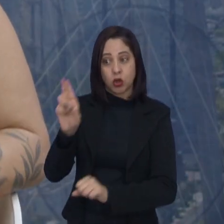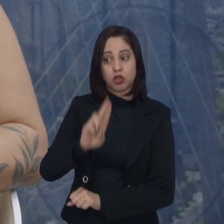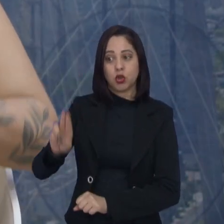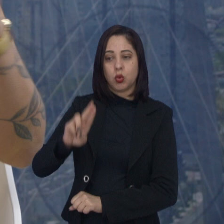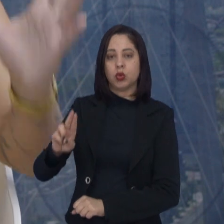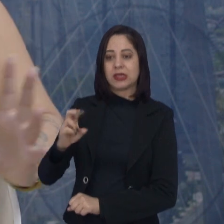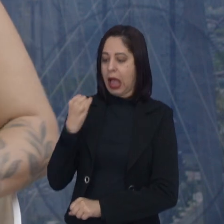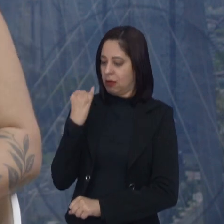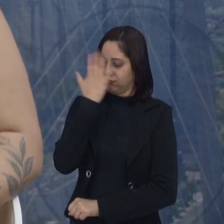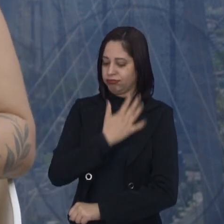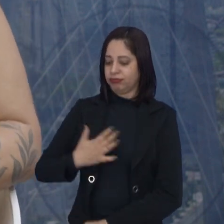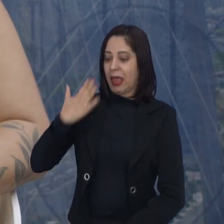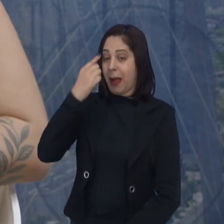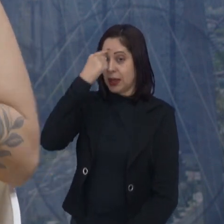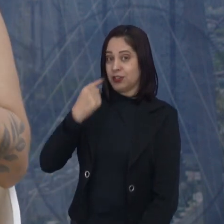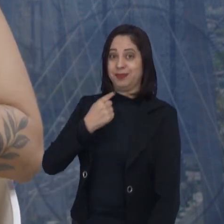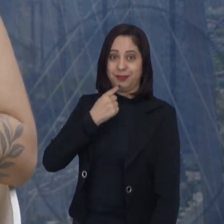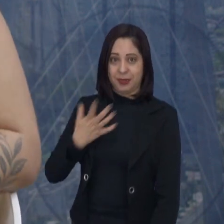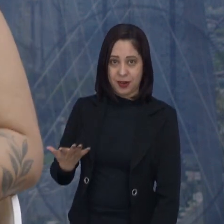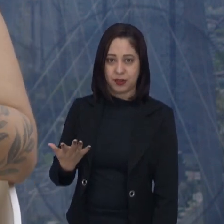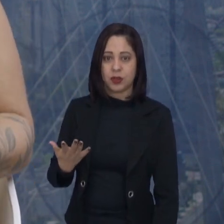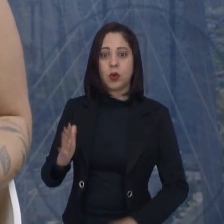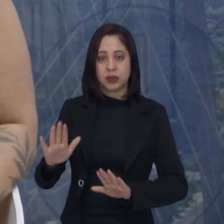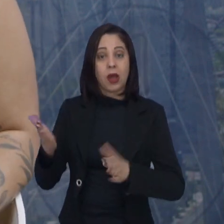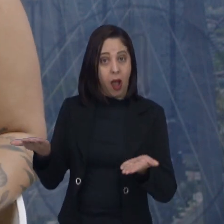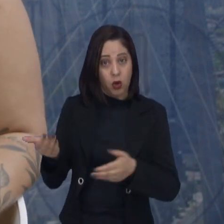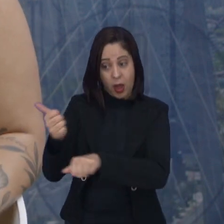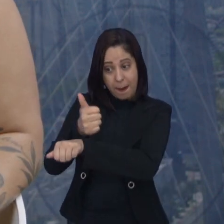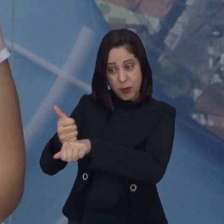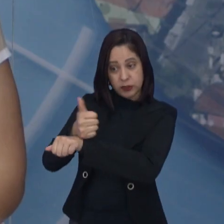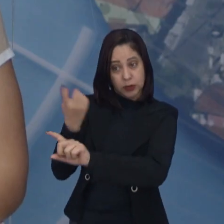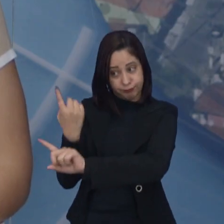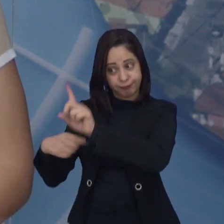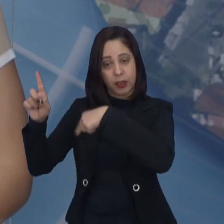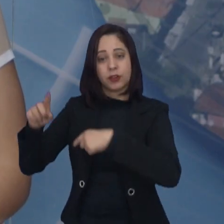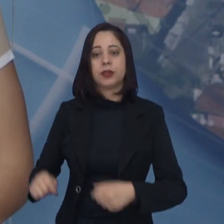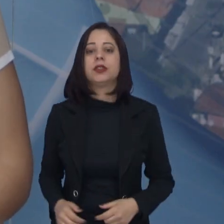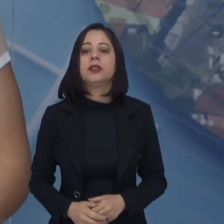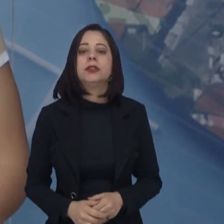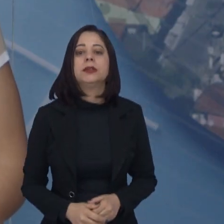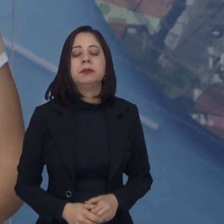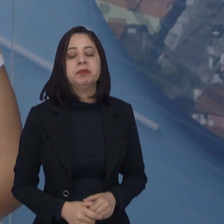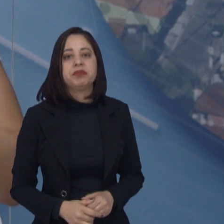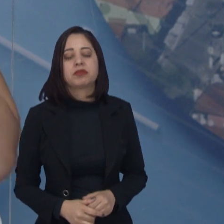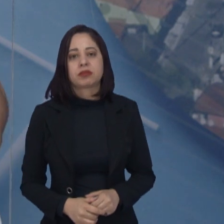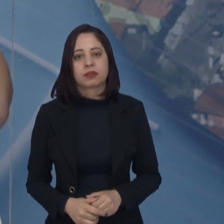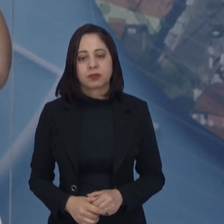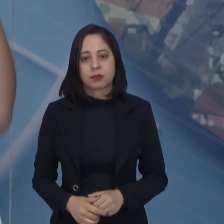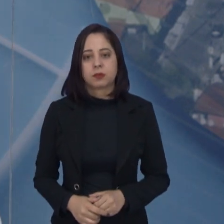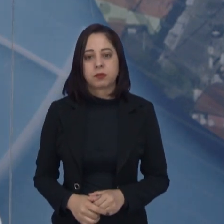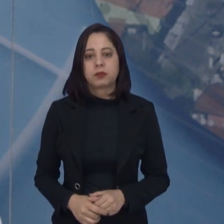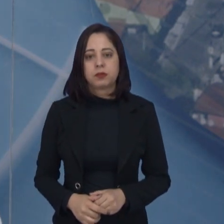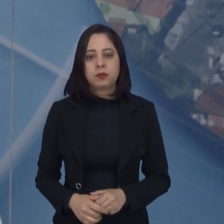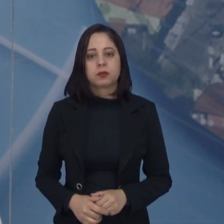Então, hoje realmente está ali, é uma profissão e está cada vez mais evoluindo. Sim, eu quero repercutir esse assunto também com a